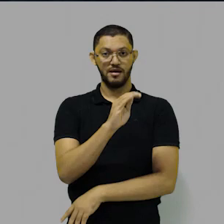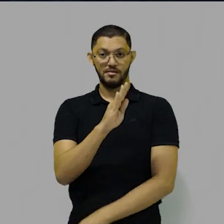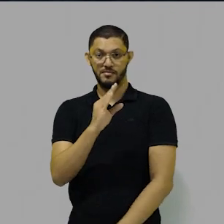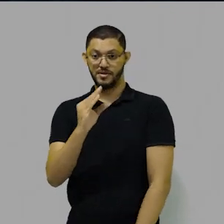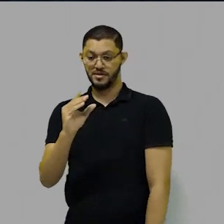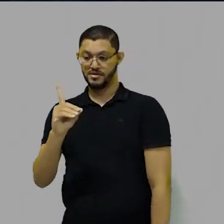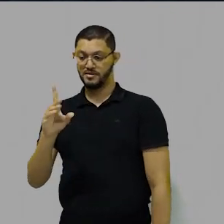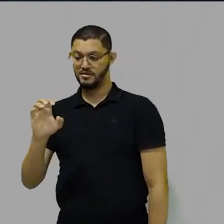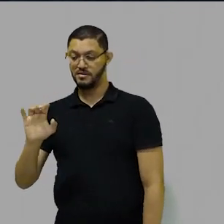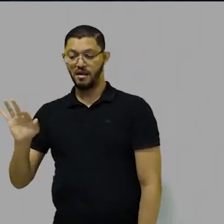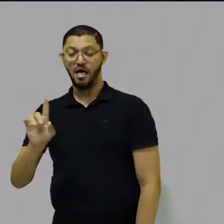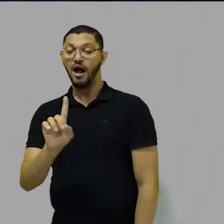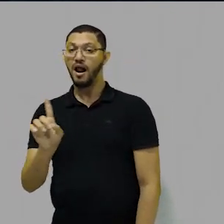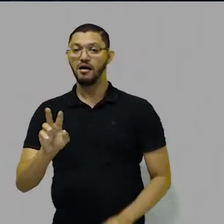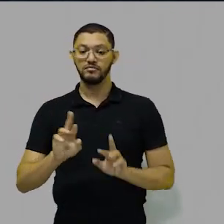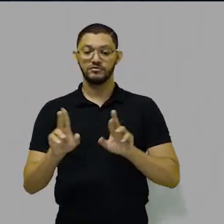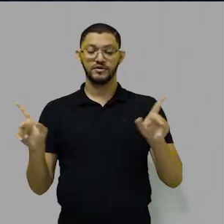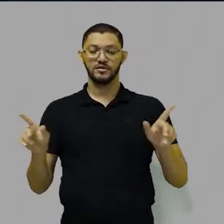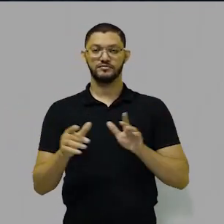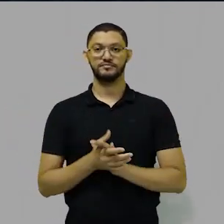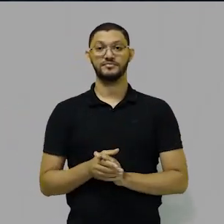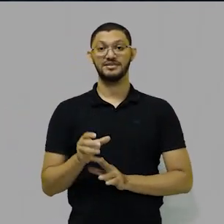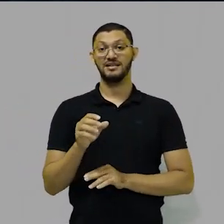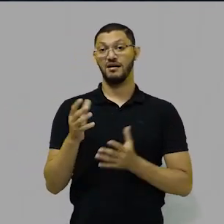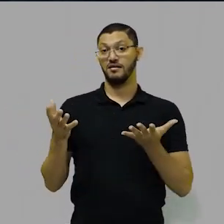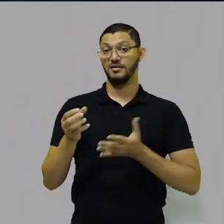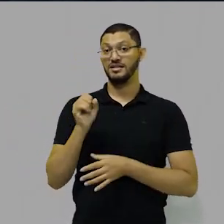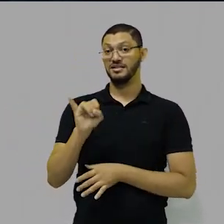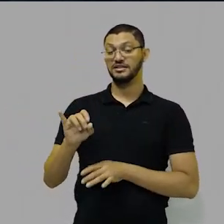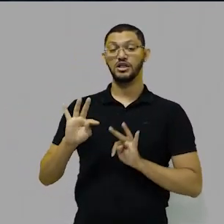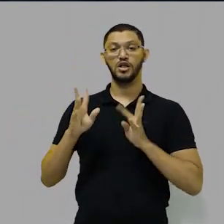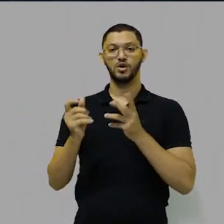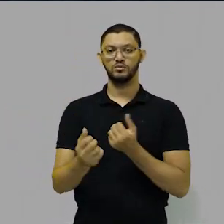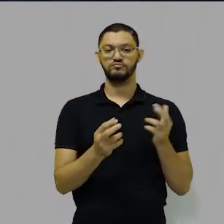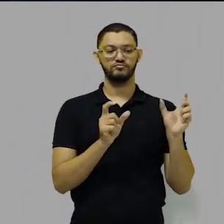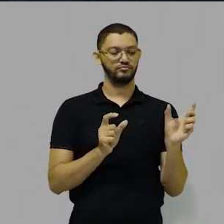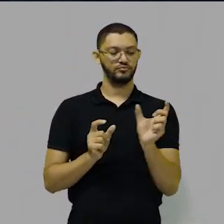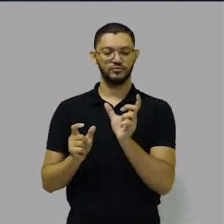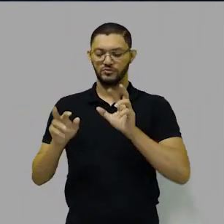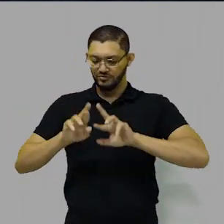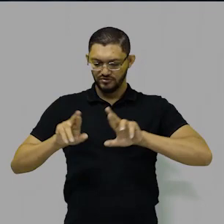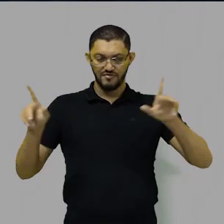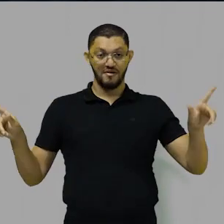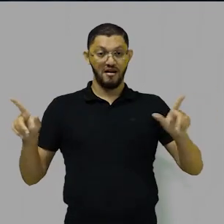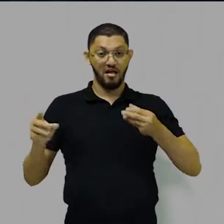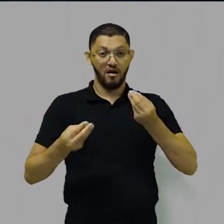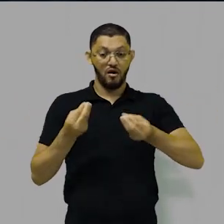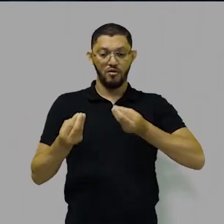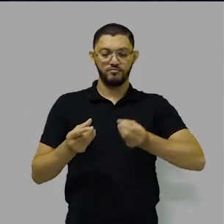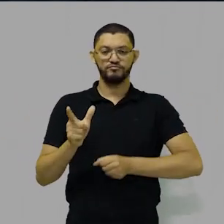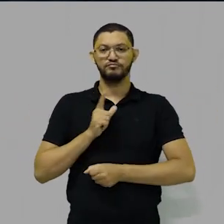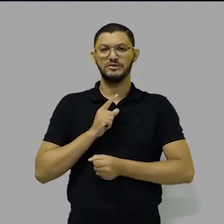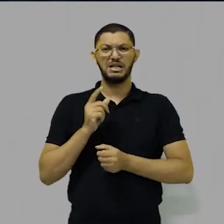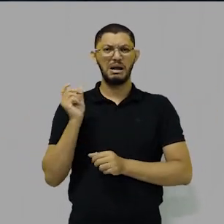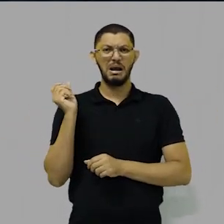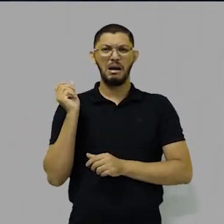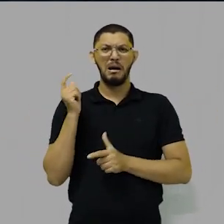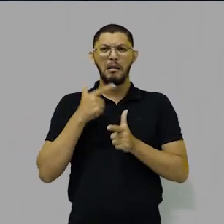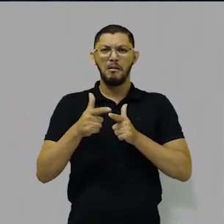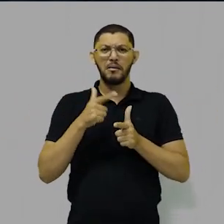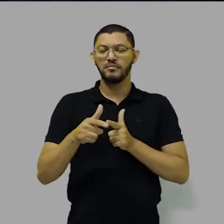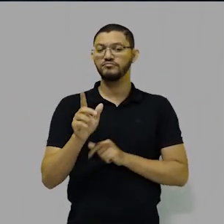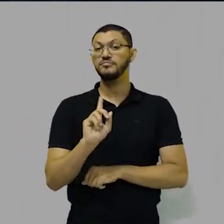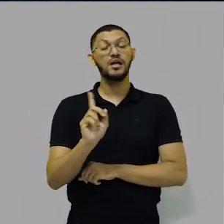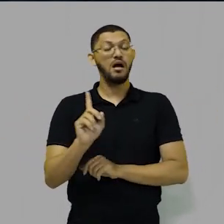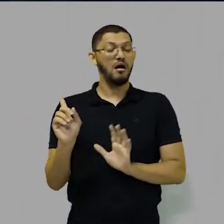alfabética. Tudo bem? Agora, se todos os radicais forem diferentes, tem algum problema?